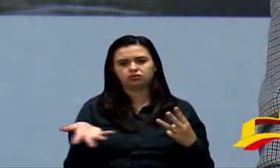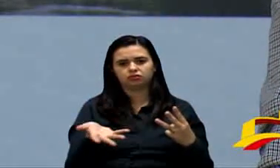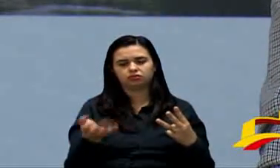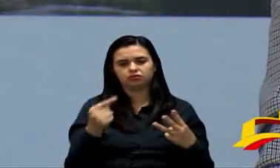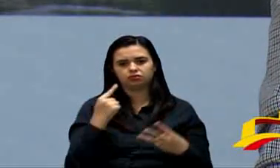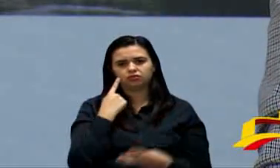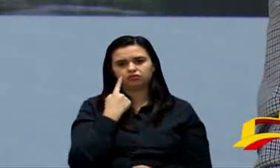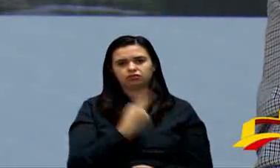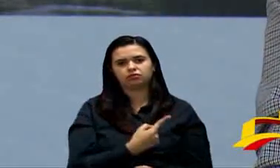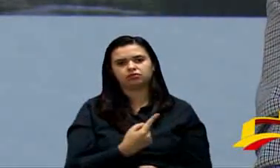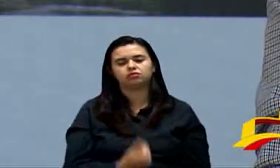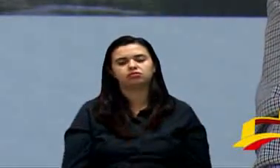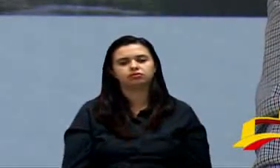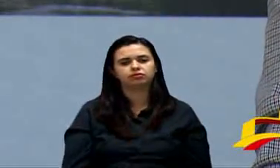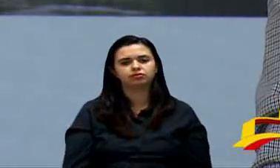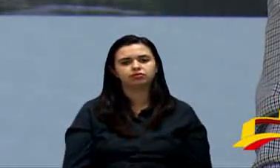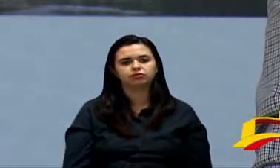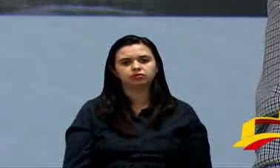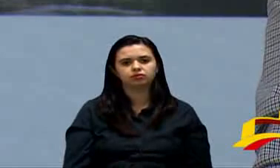não?